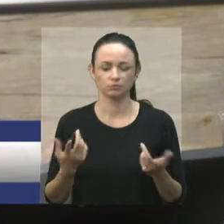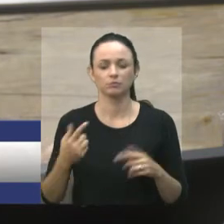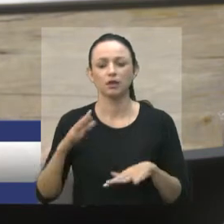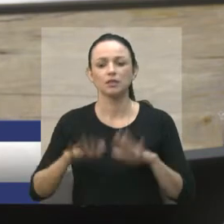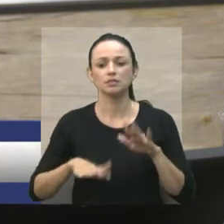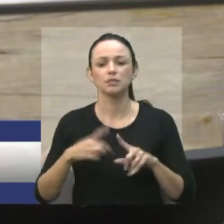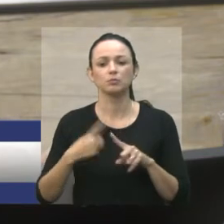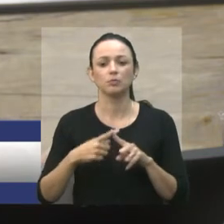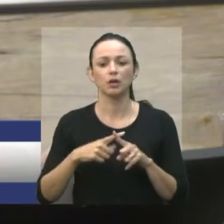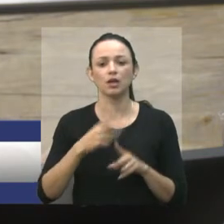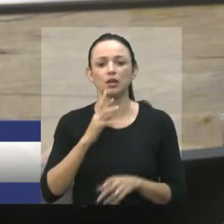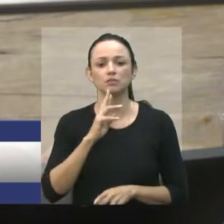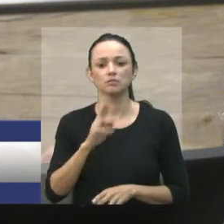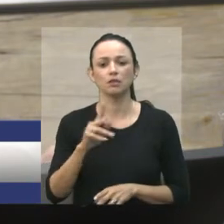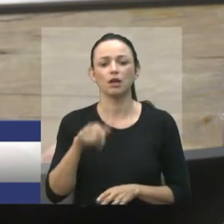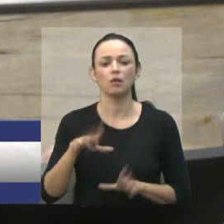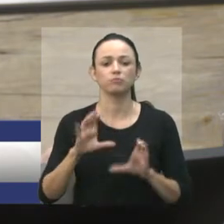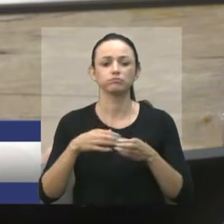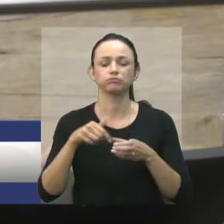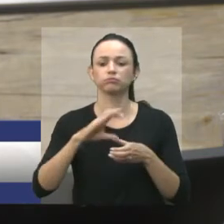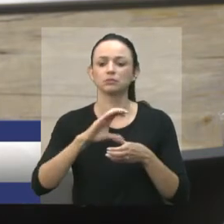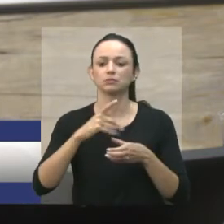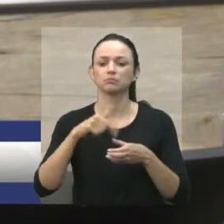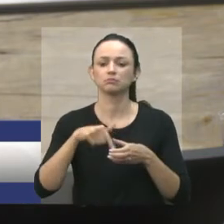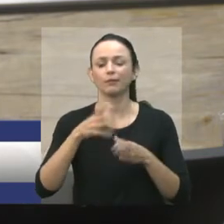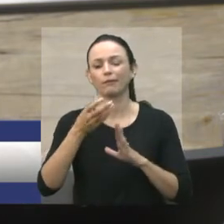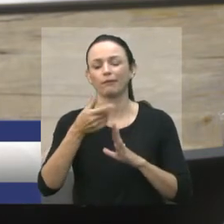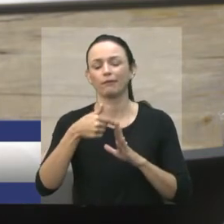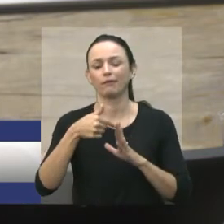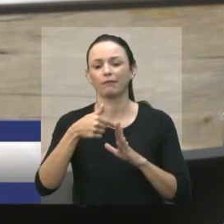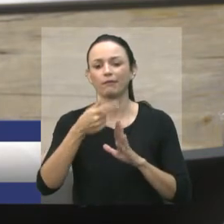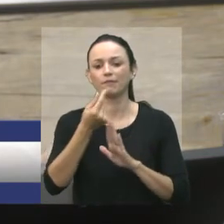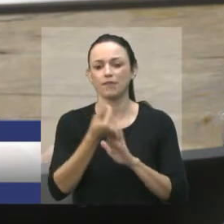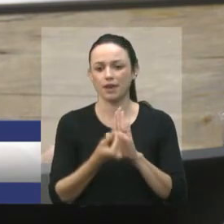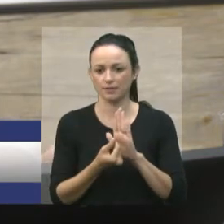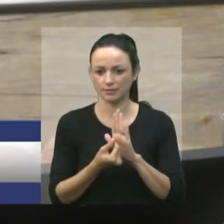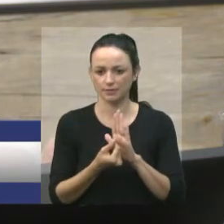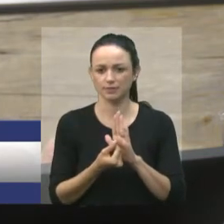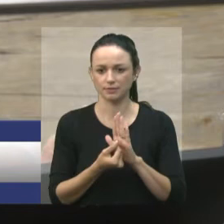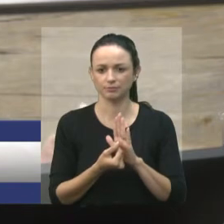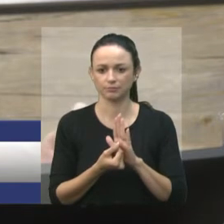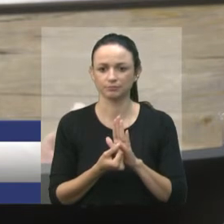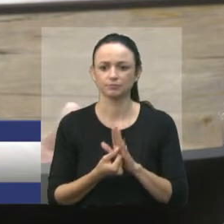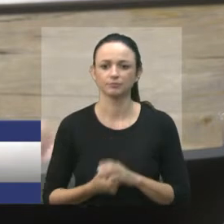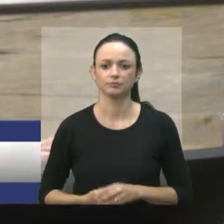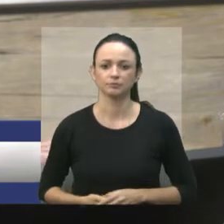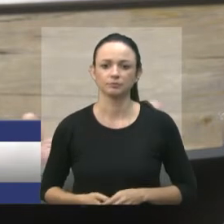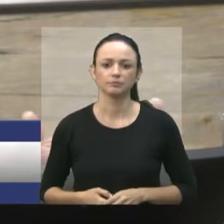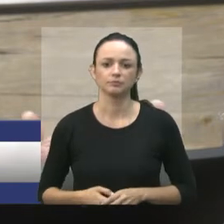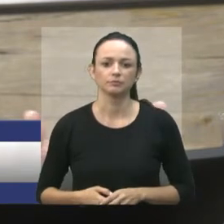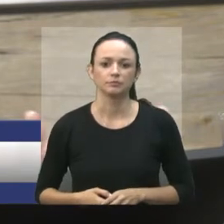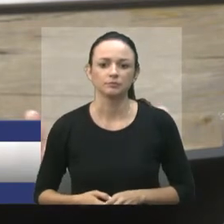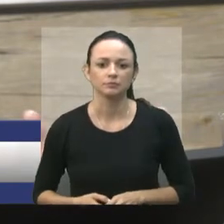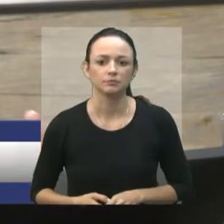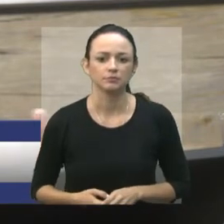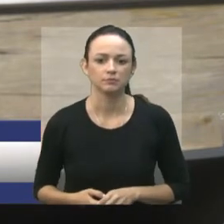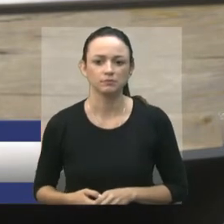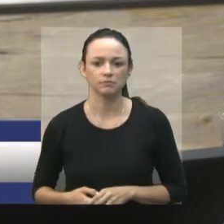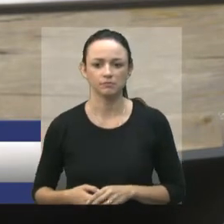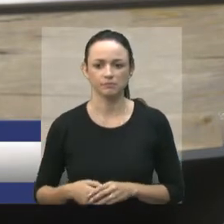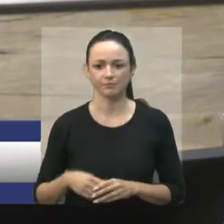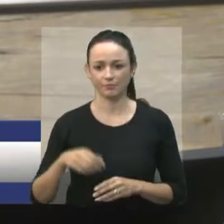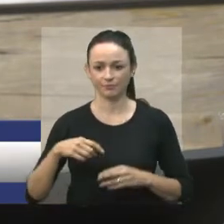vezes, da Comissão de Finanças. Quando nós estamos, eu vou repetir aquilo que eu já disse, a comissão não